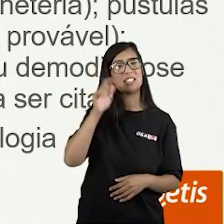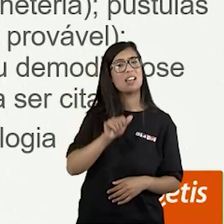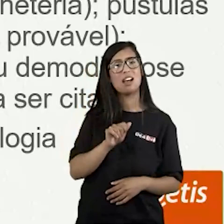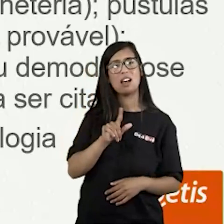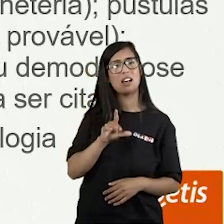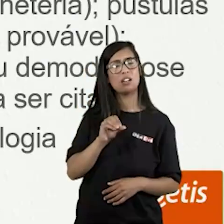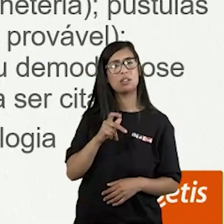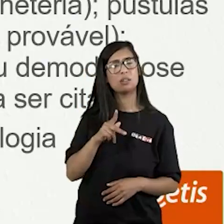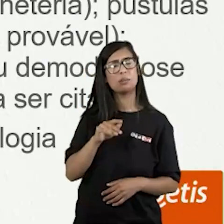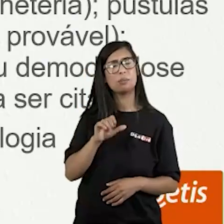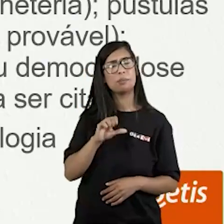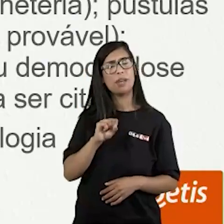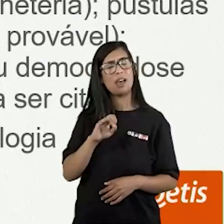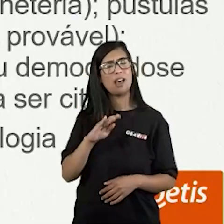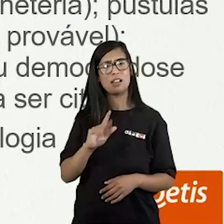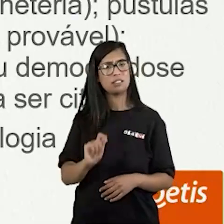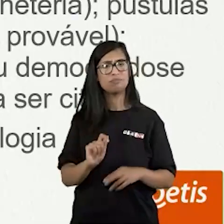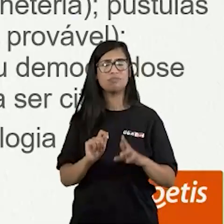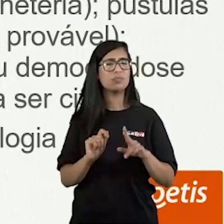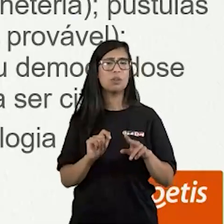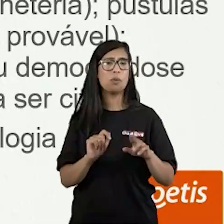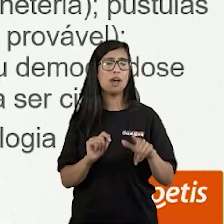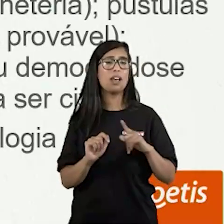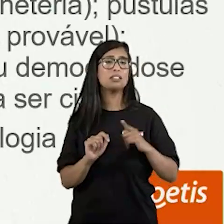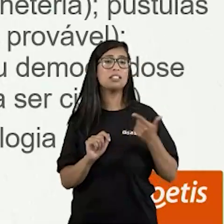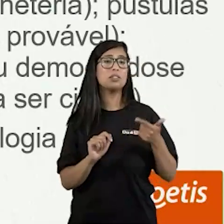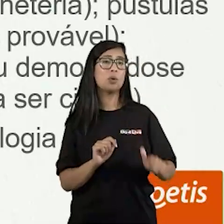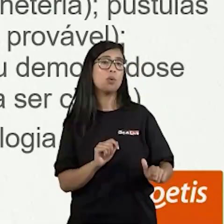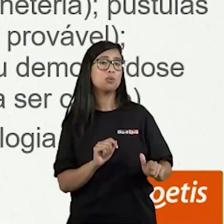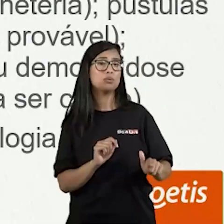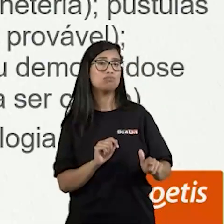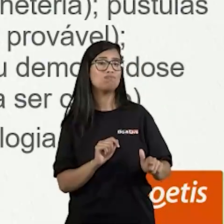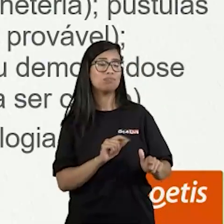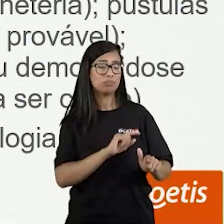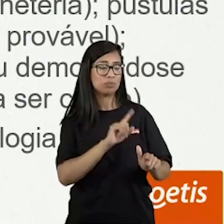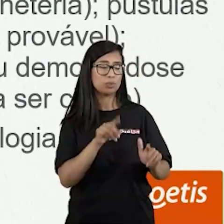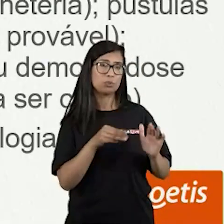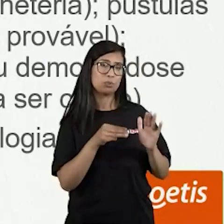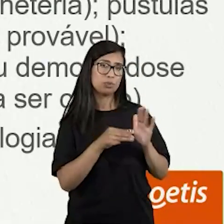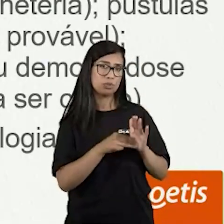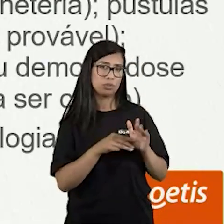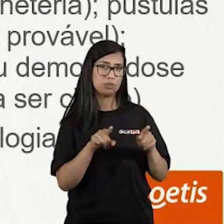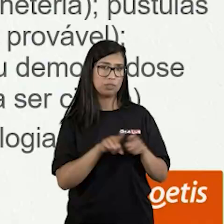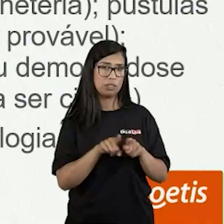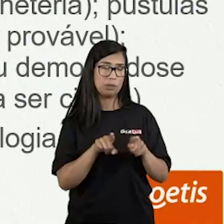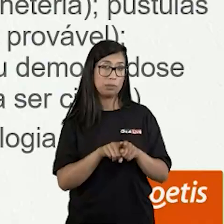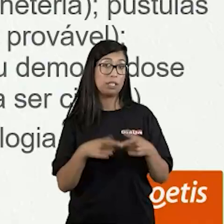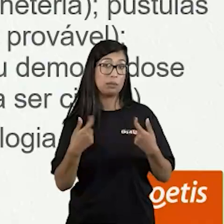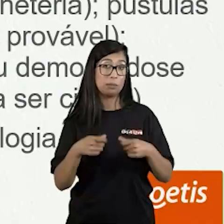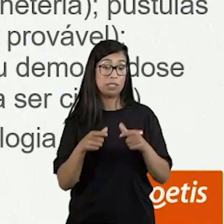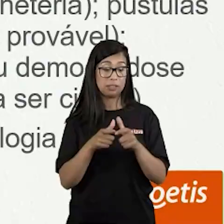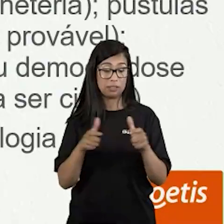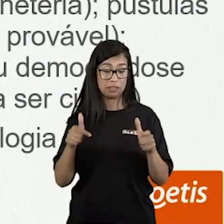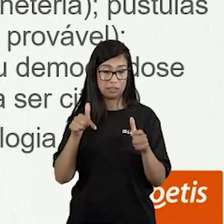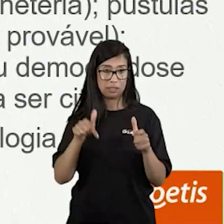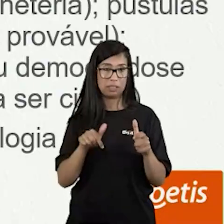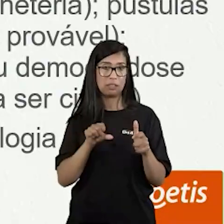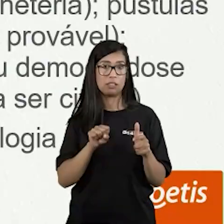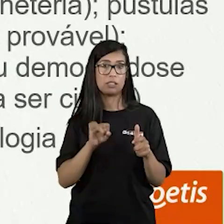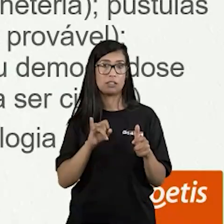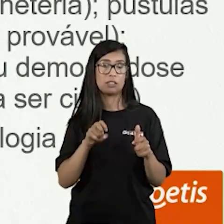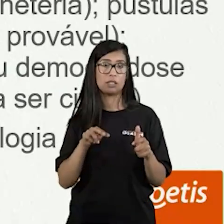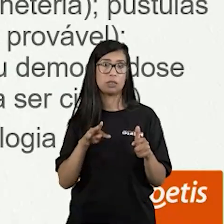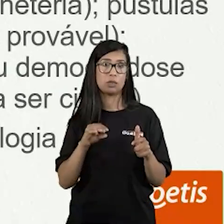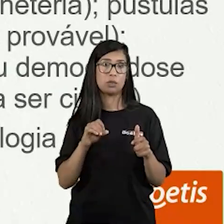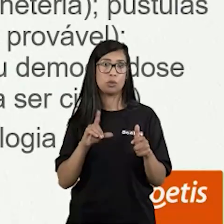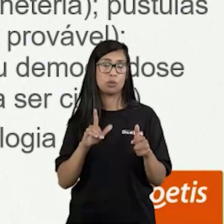ventral aqui do paciente. O exame que nós vamos fazer, sem dúvida, é a citologia. E aí, como é que nós vamos fazer esse exame,